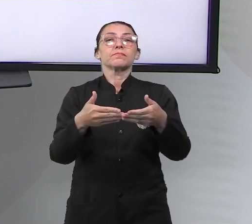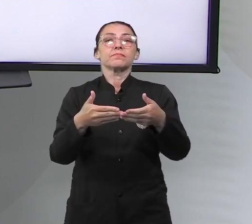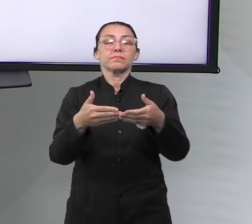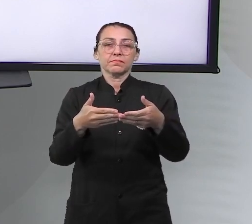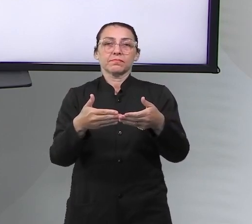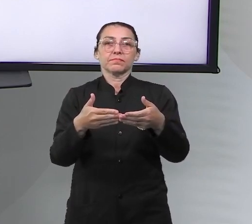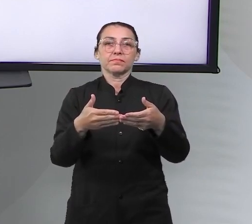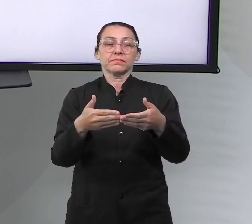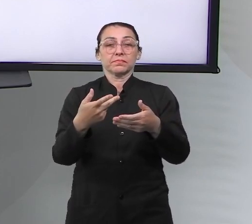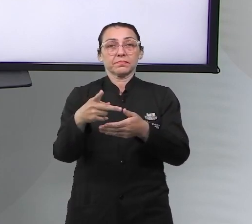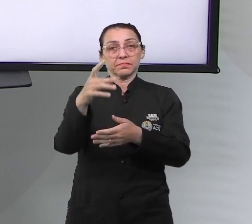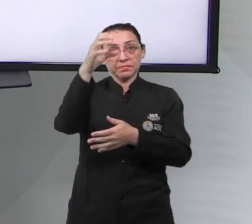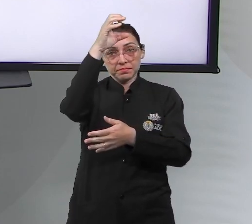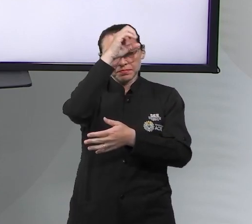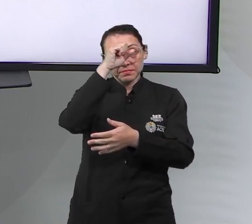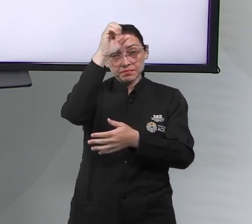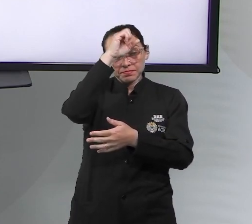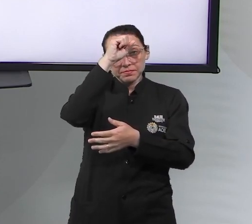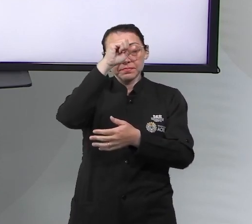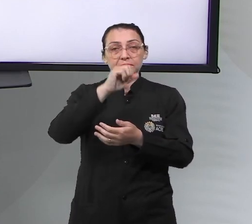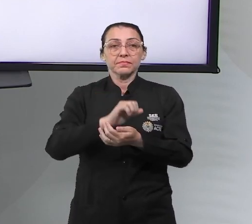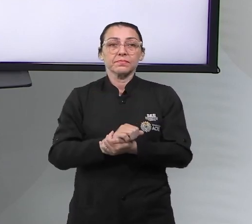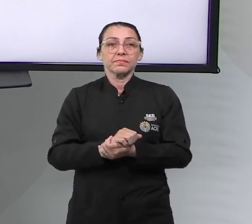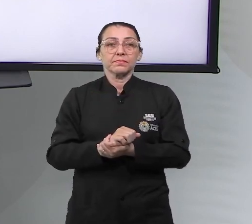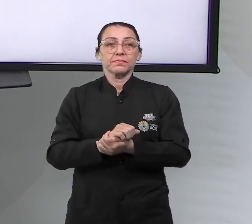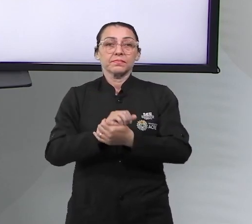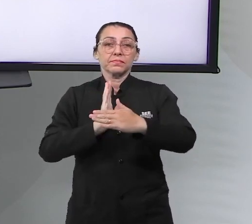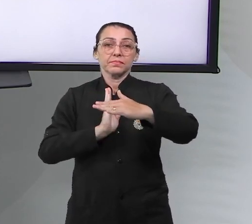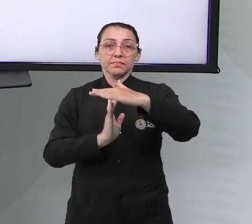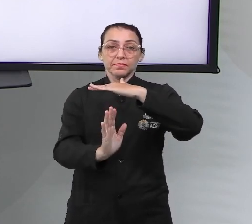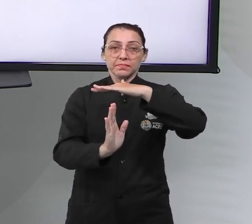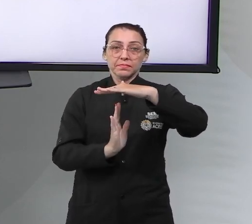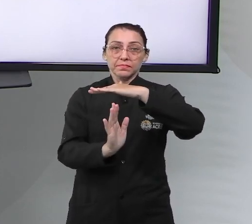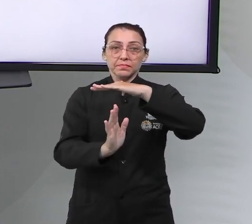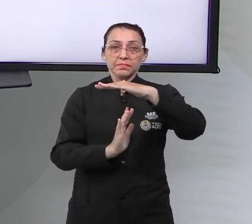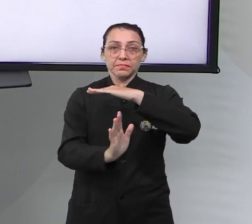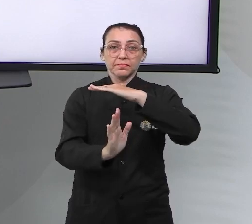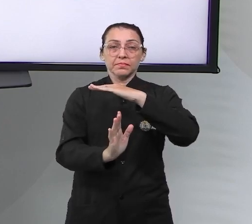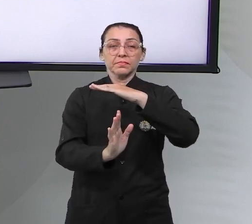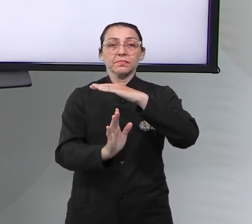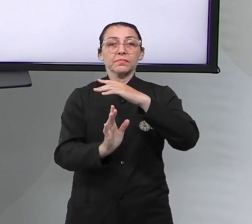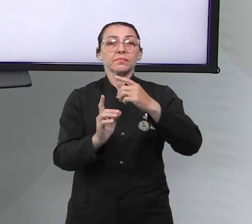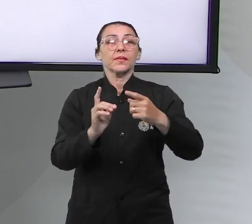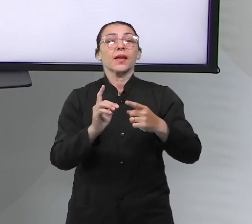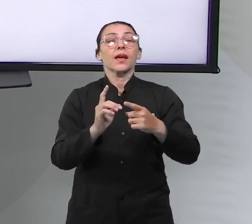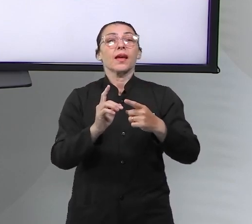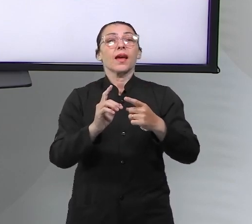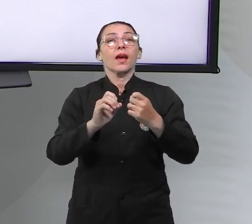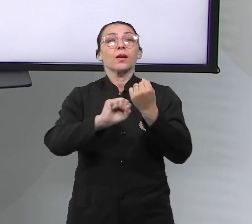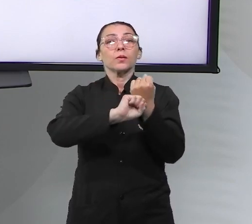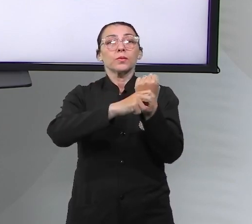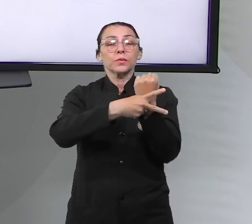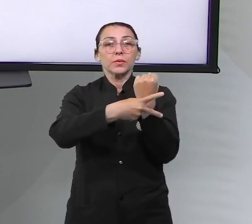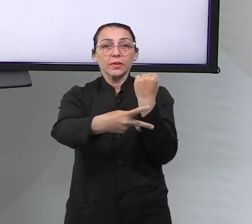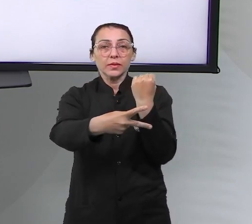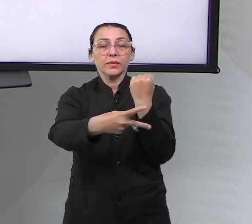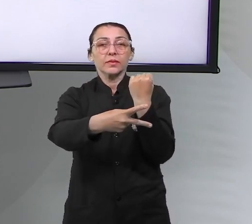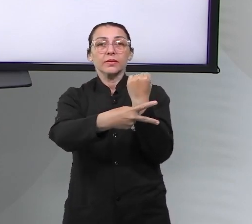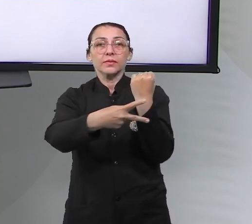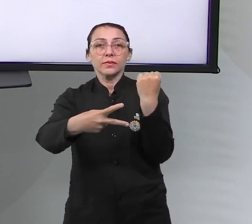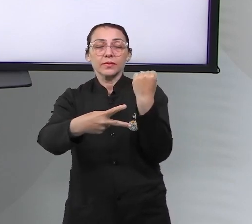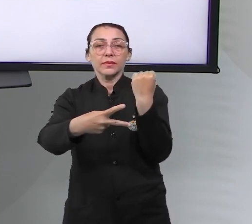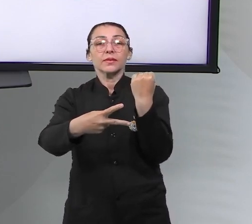fruto do seu aprendizado, é migração, causas e suas